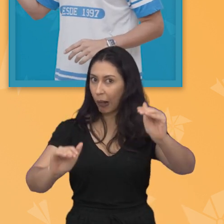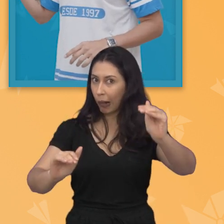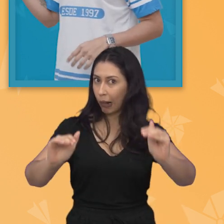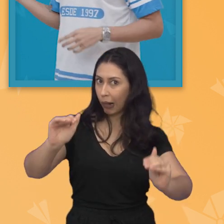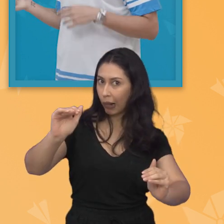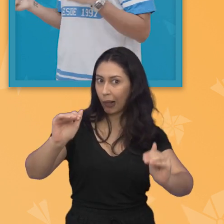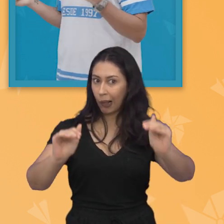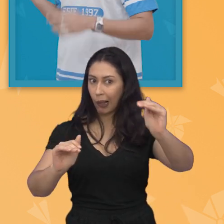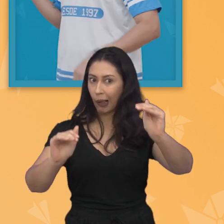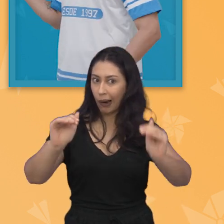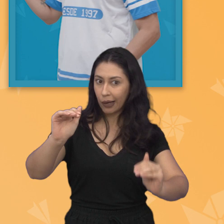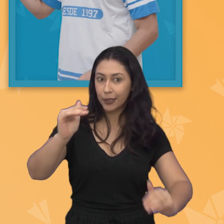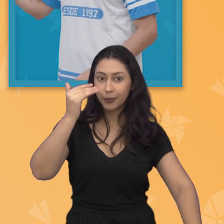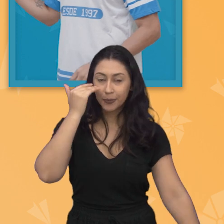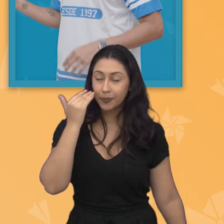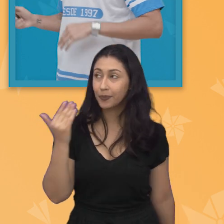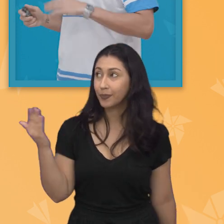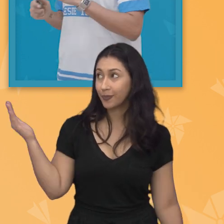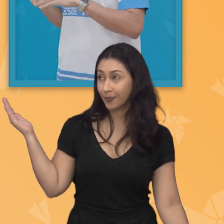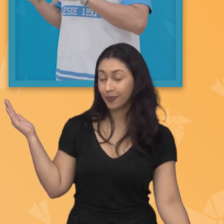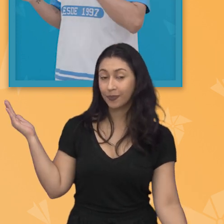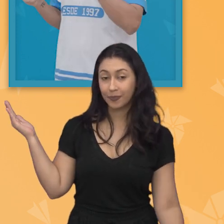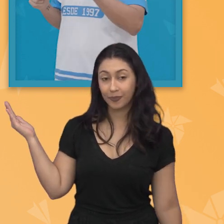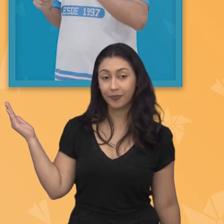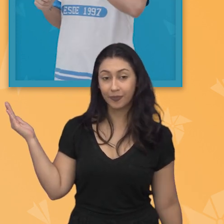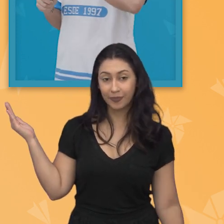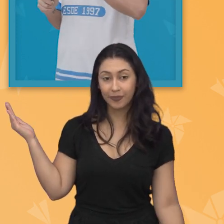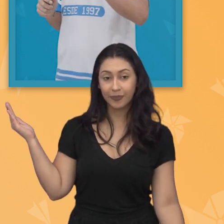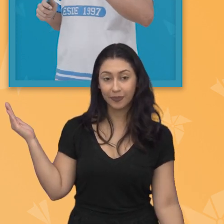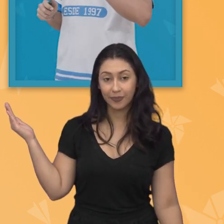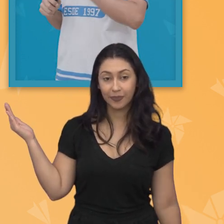Al mais H2SO4 se transformando em